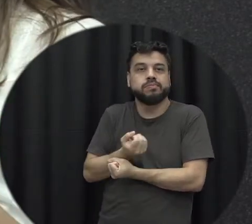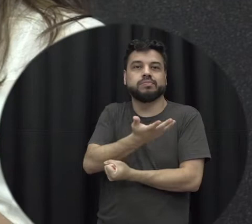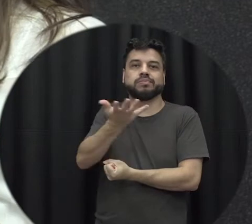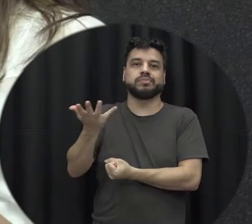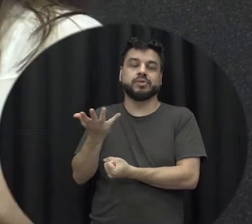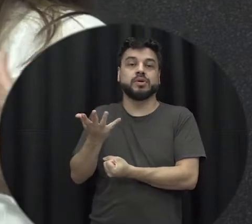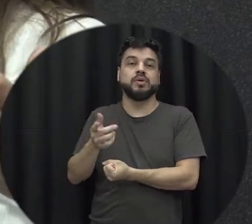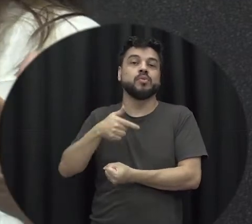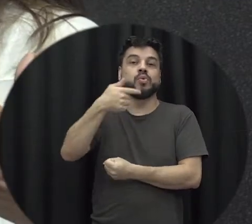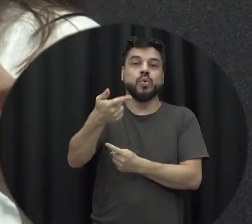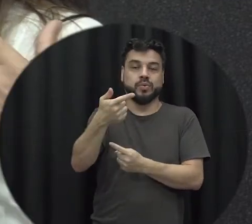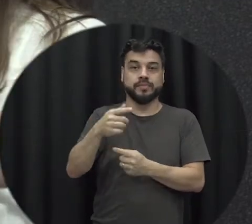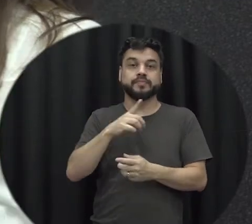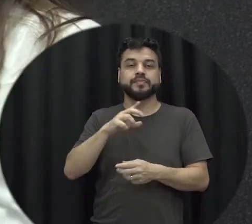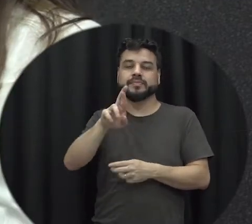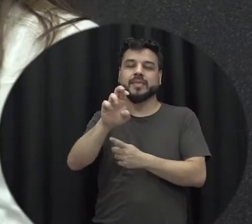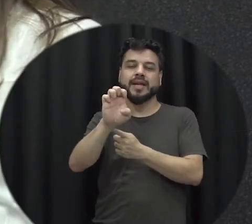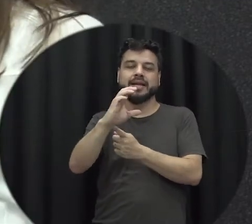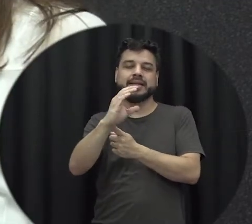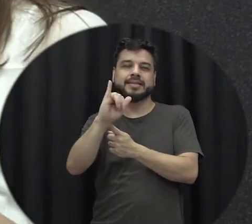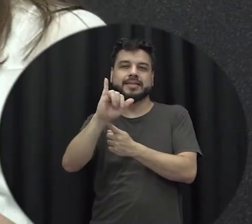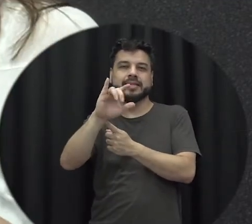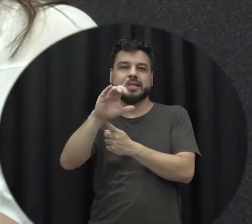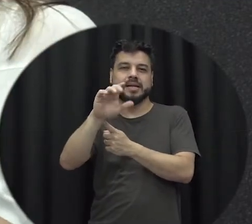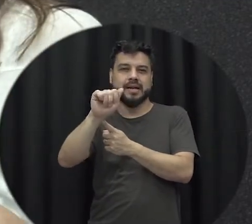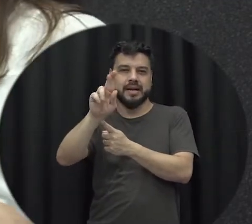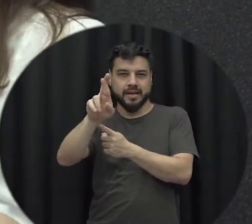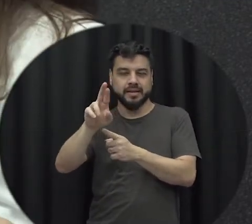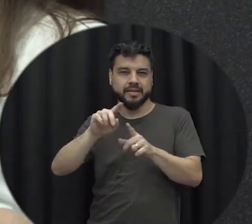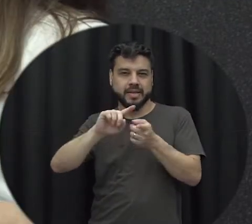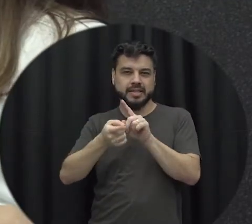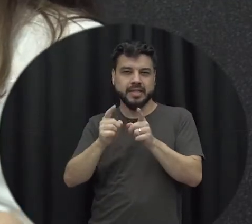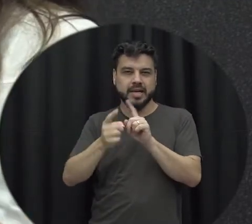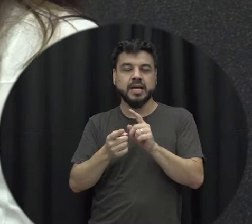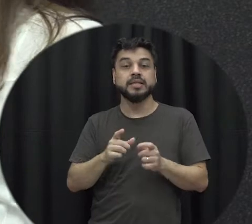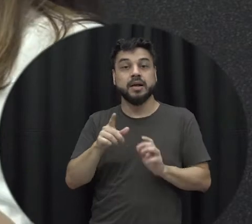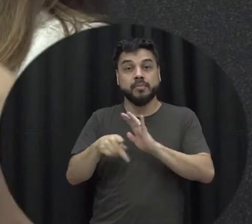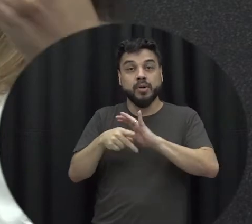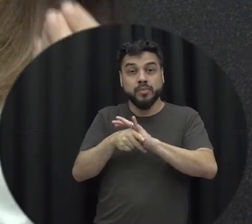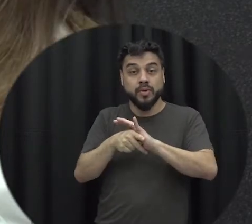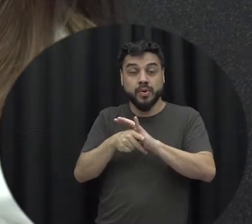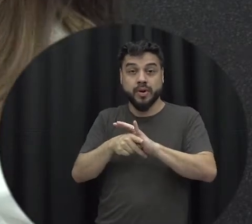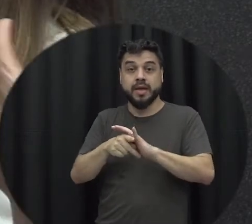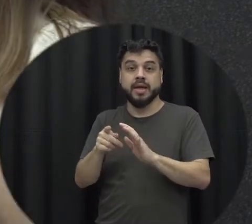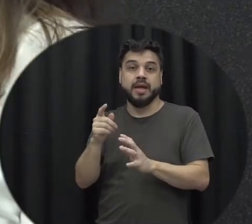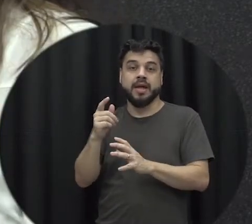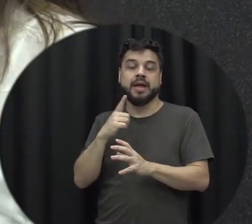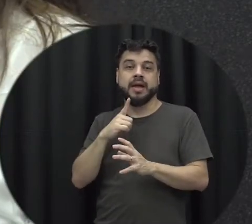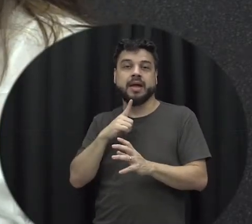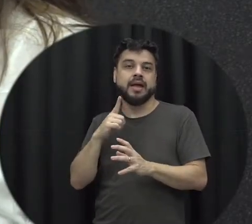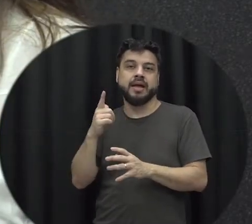eles reciclam aquele material que a planta absorve para conseguir se desenvolver, que outros